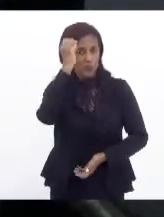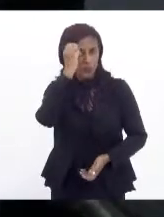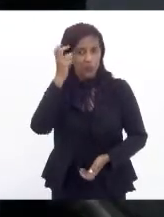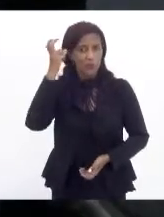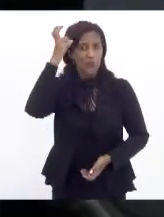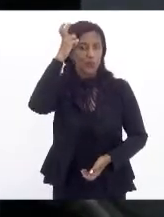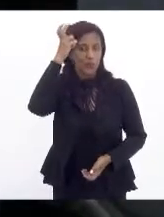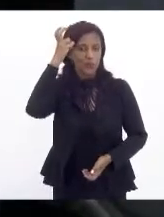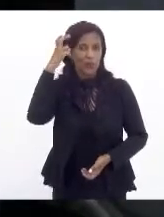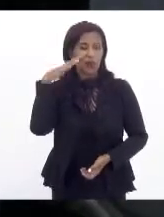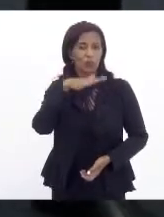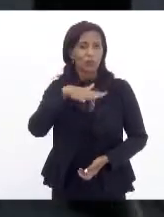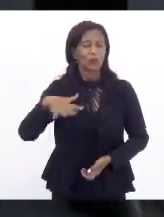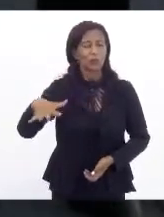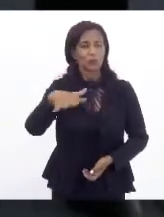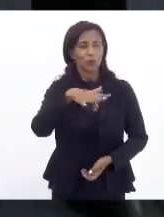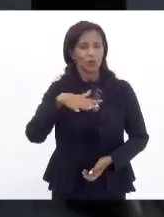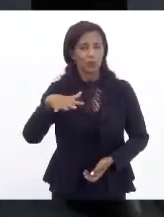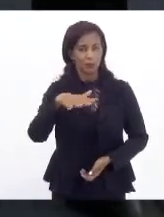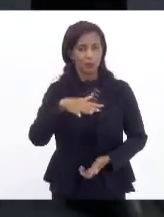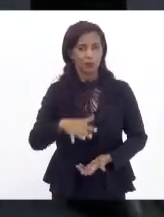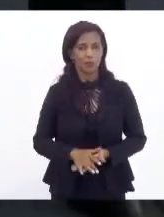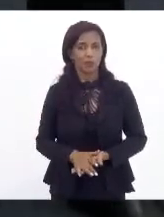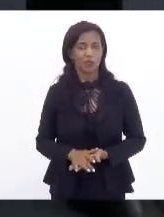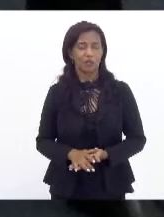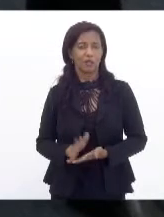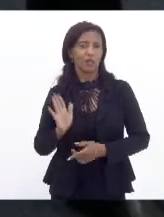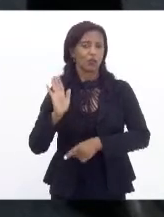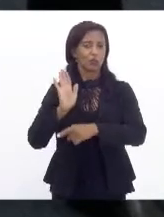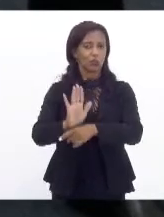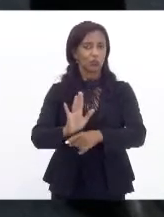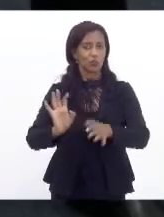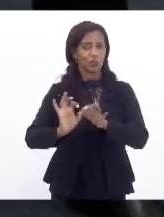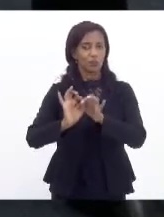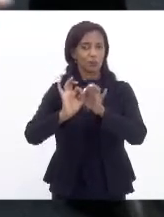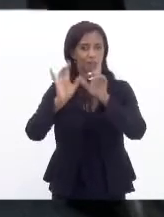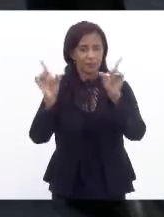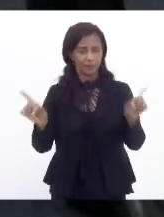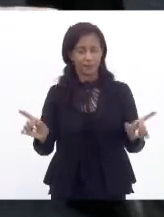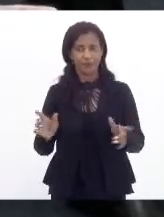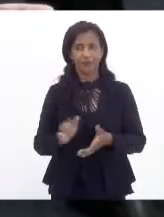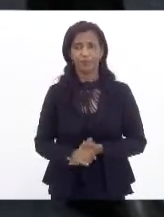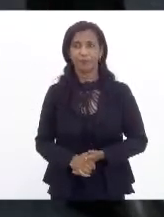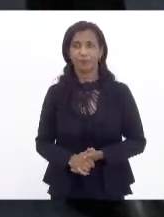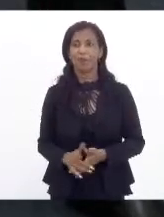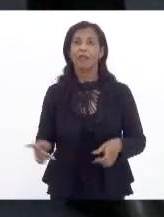na resistência do campo da cultura no Brasil, em defesa das liberdades democráticas. E, além disso,